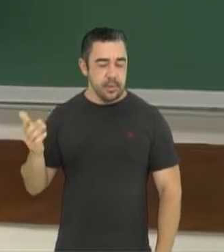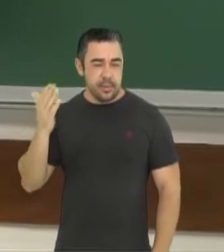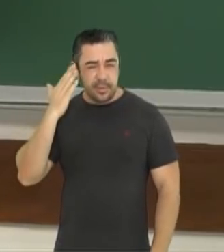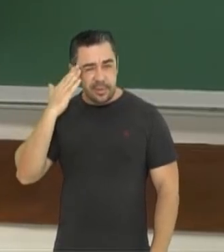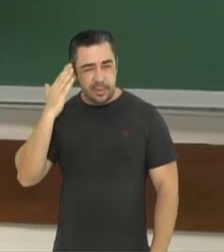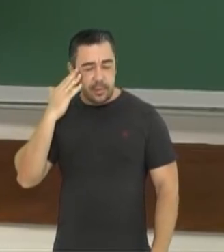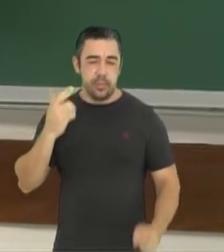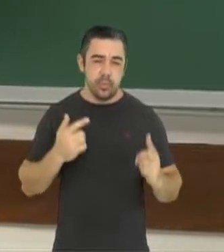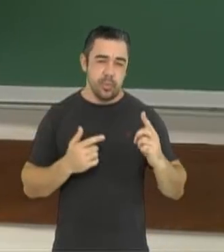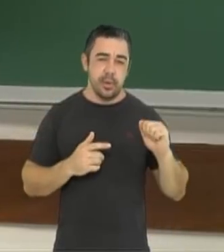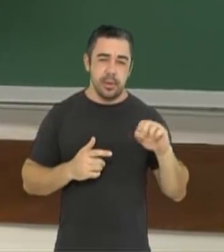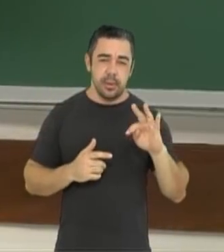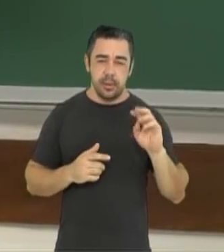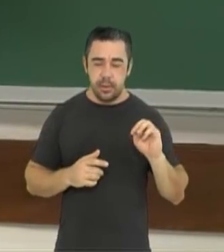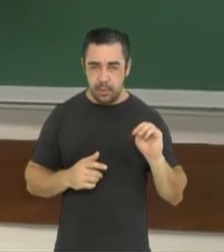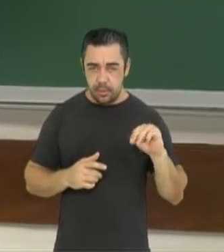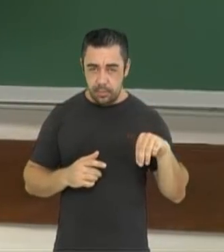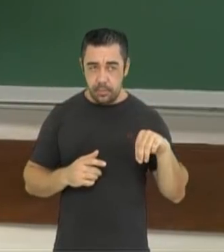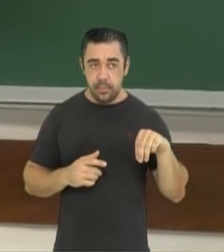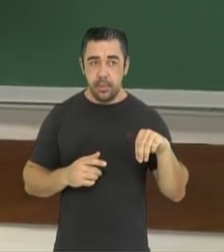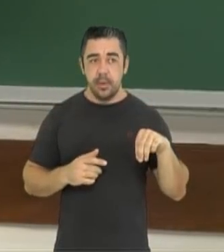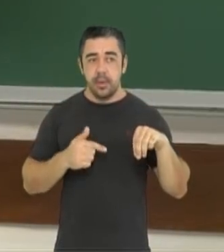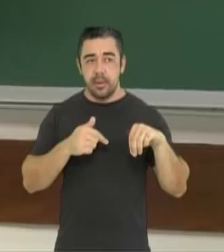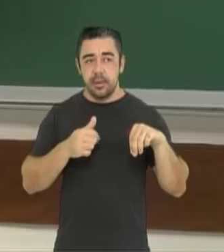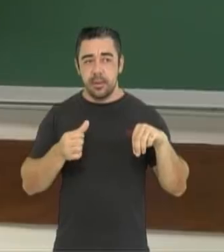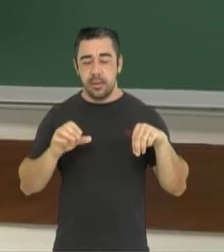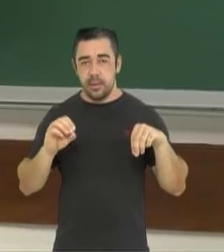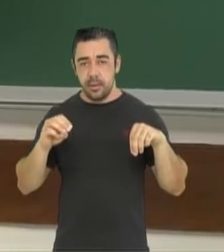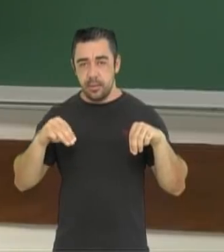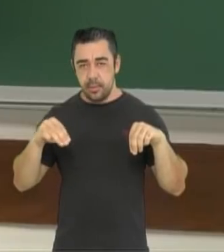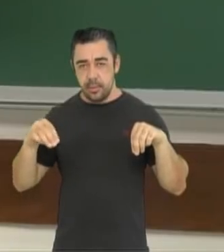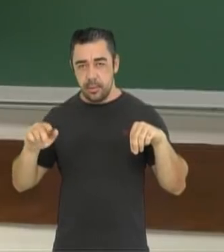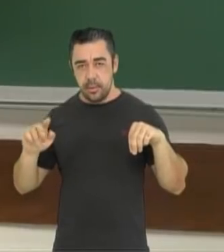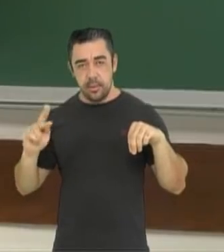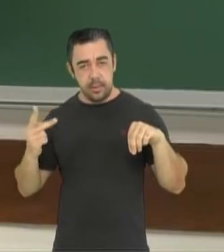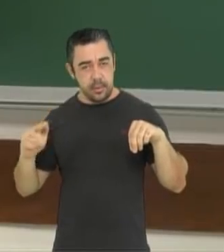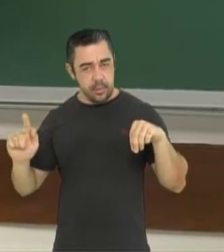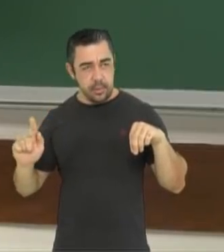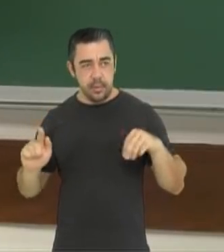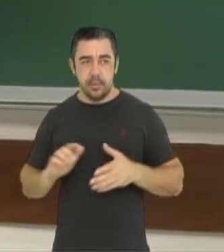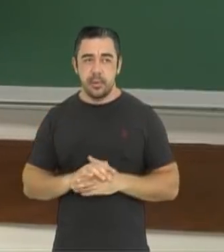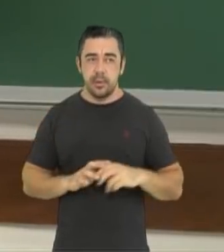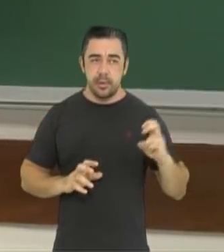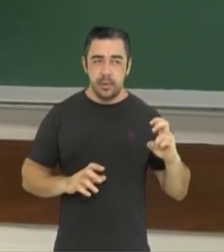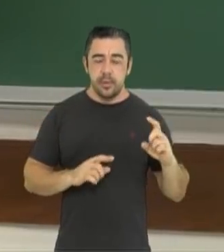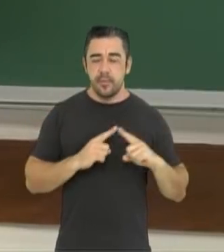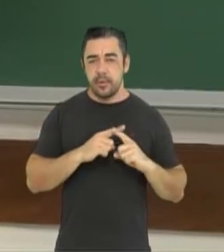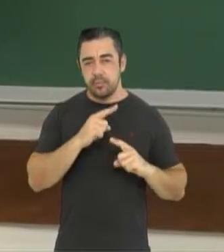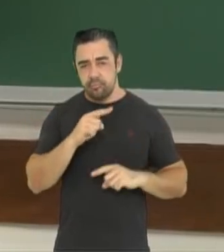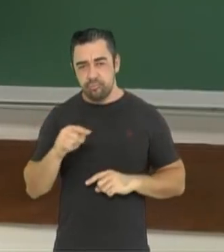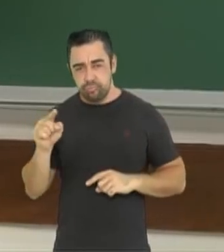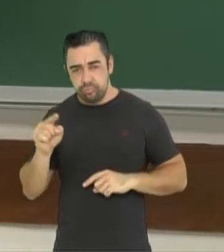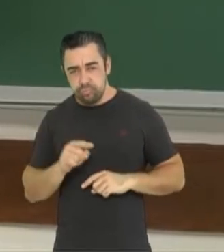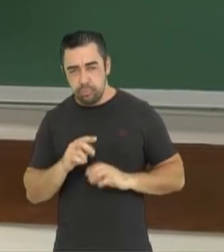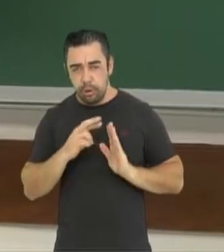1 atm é igual a 760 milímetros de mercúrio. 5 atm, x, fazendo a regrinha de 13, a multiplicação